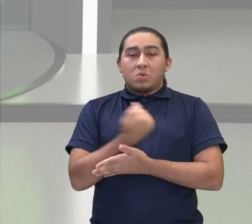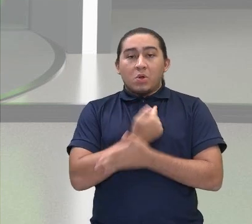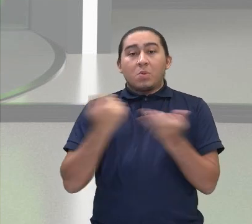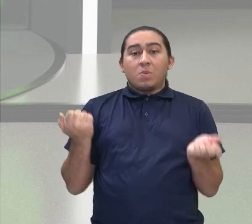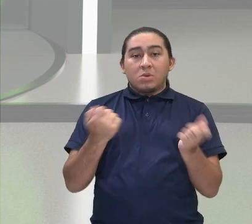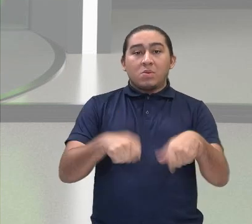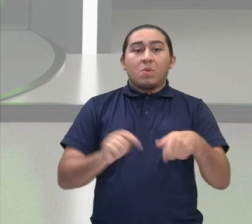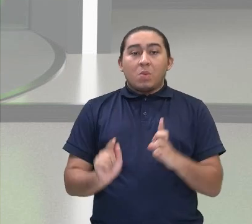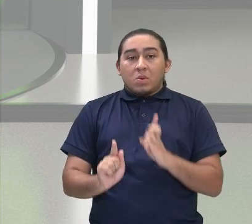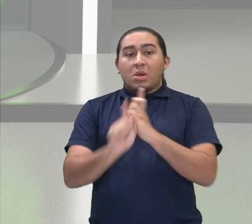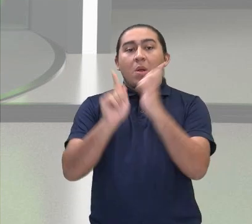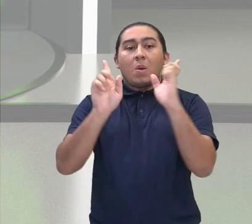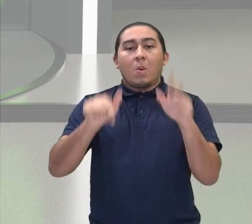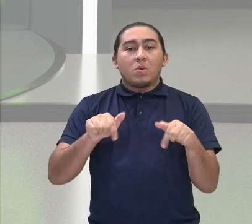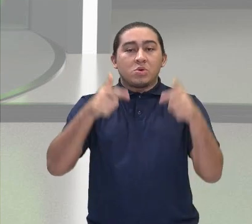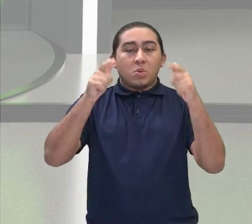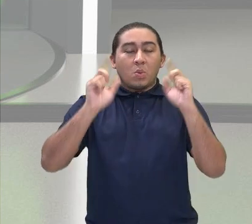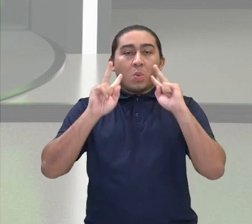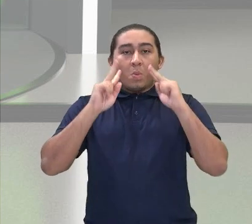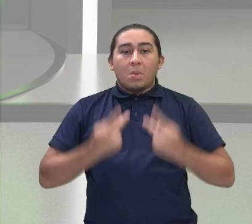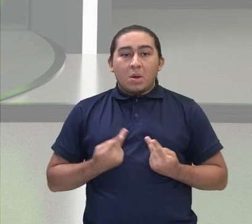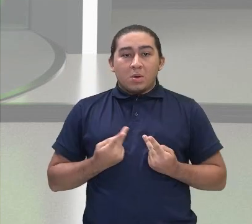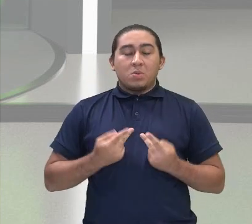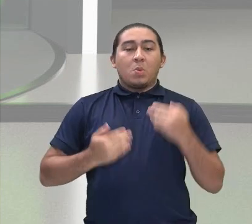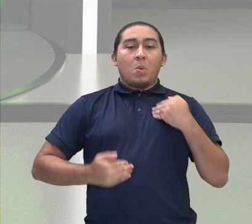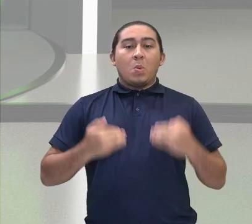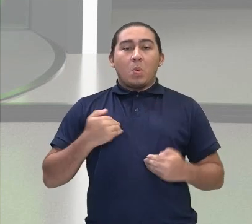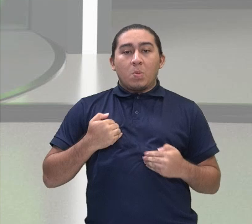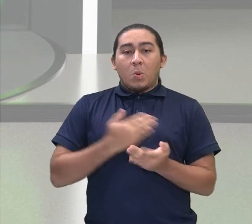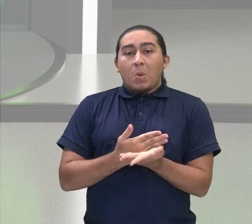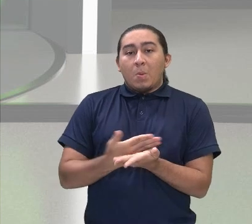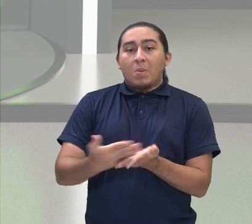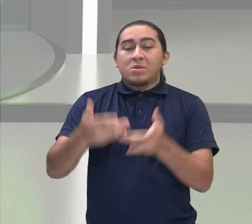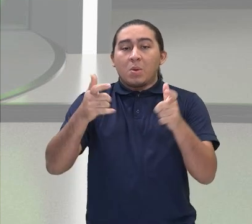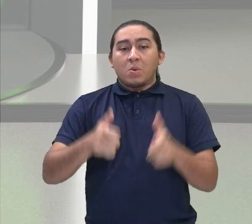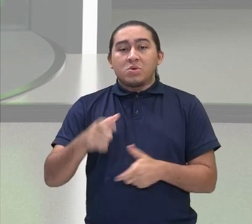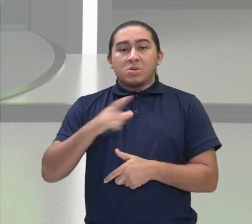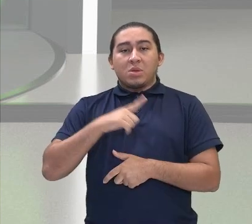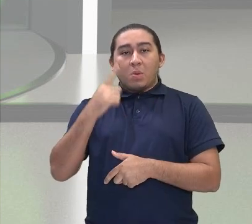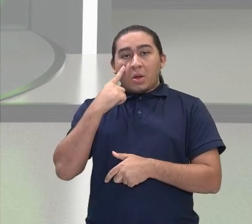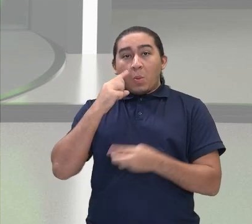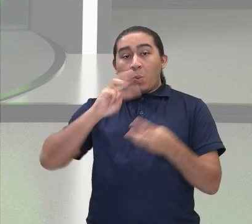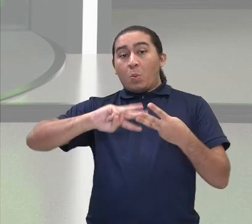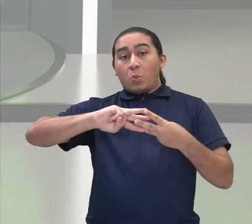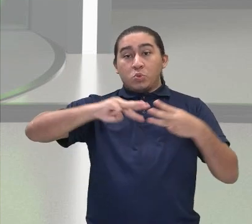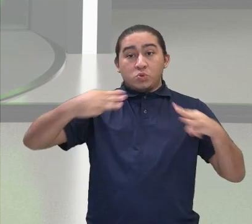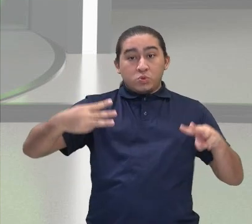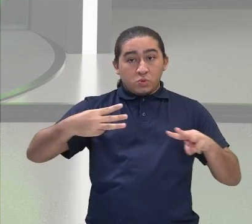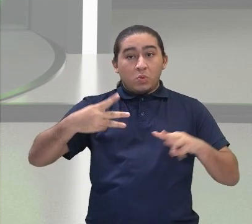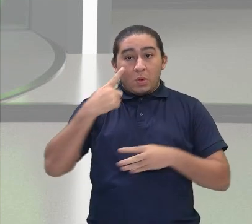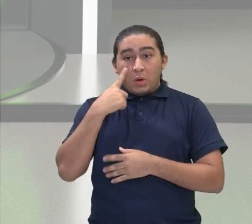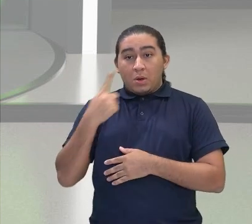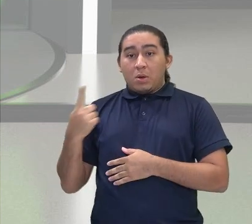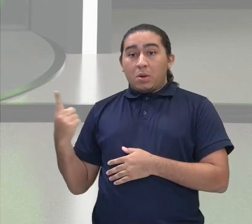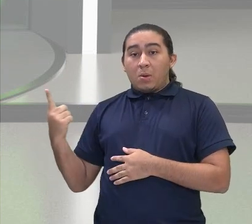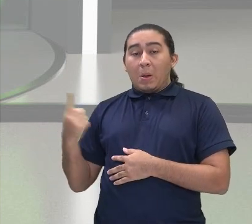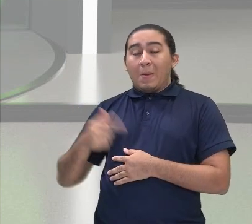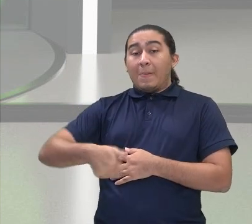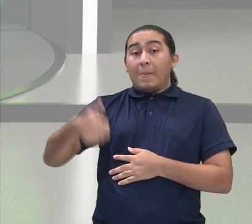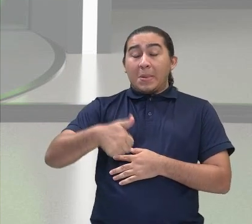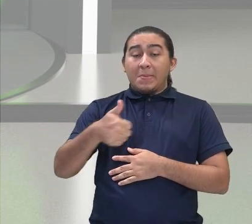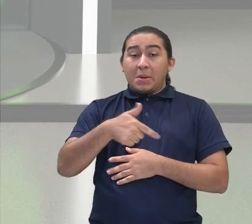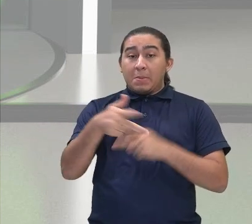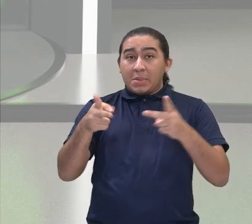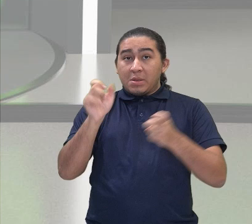encontrar no corpo humano. Começando aqui, ó, mais próximo de mim nós temos o tecido muscular. Dessa forma que você observa aqui